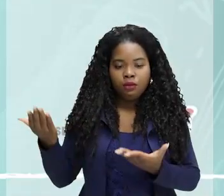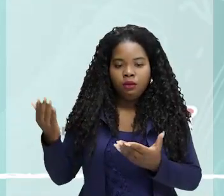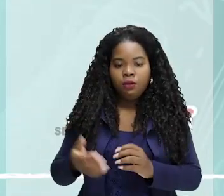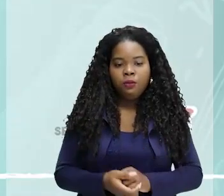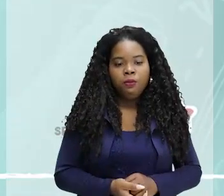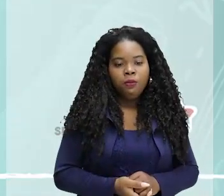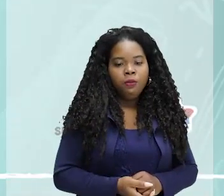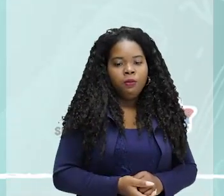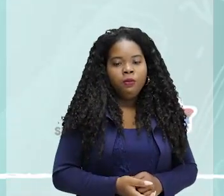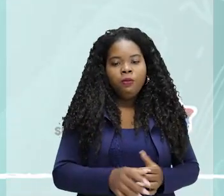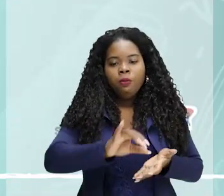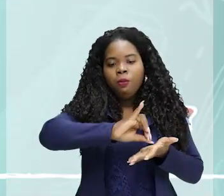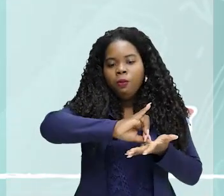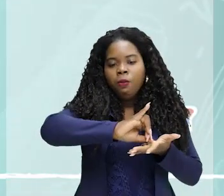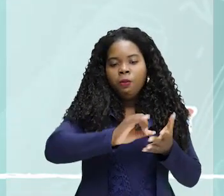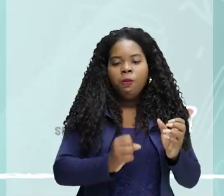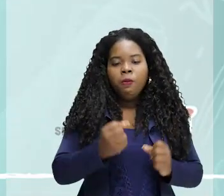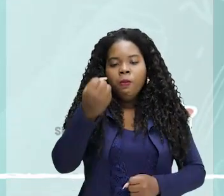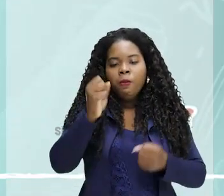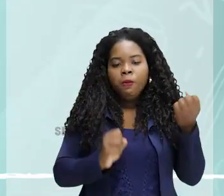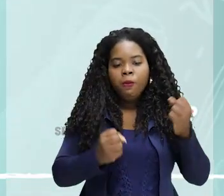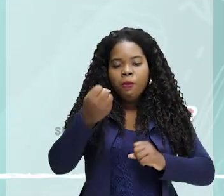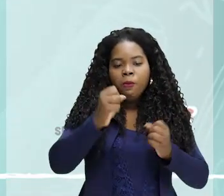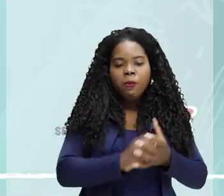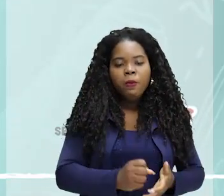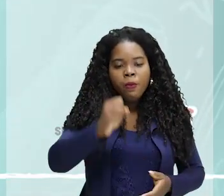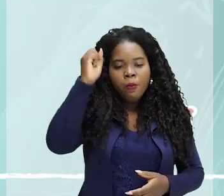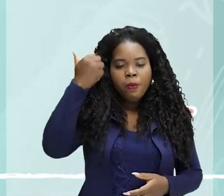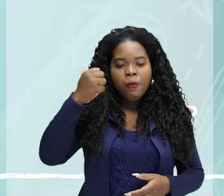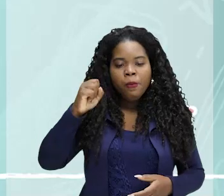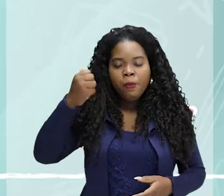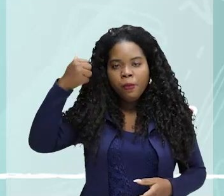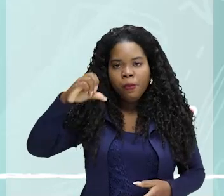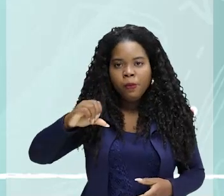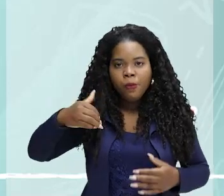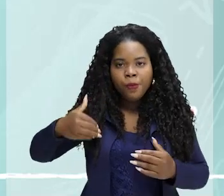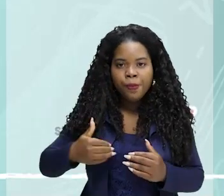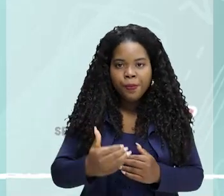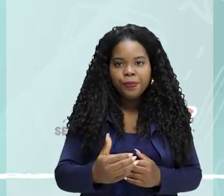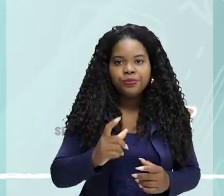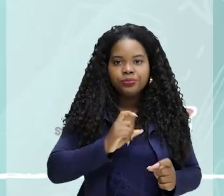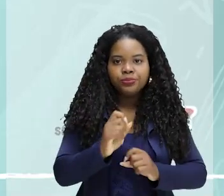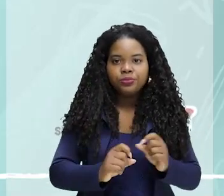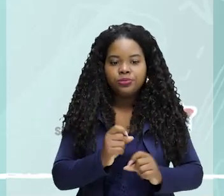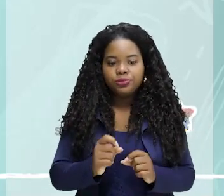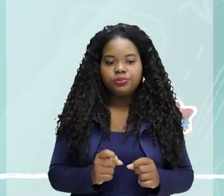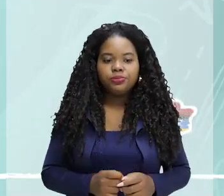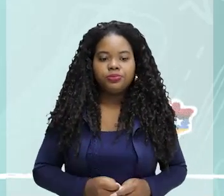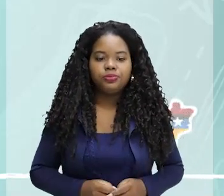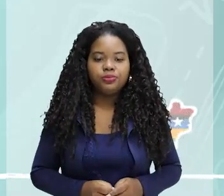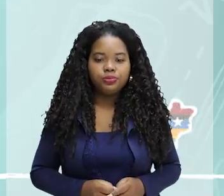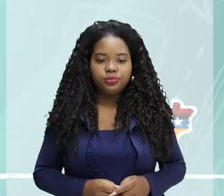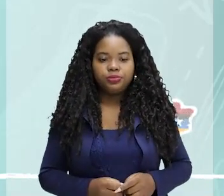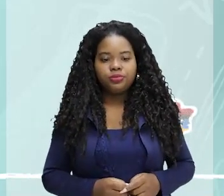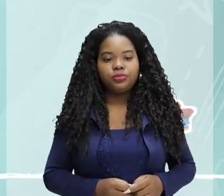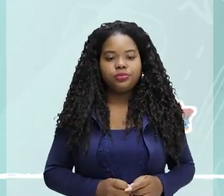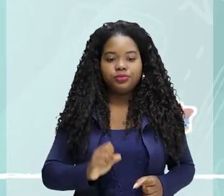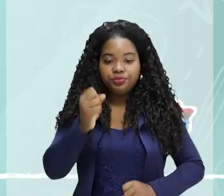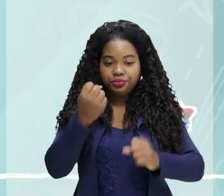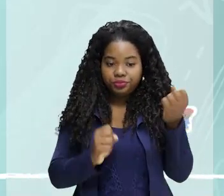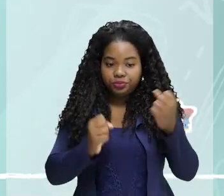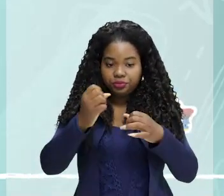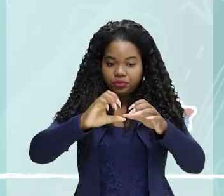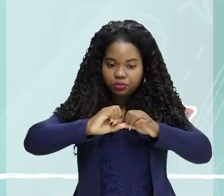partir do capitalismo industrial, século XVIII, XIX para frente, houve uma potencialização da produção. A